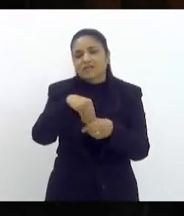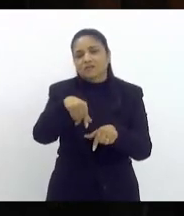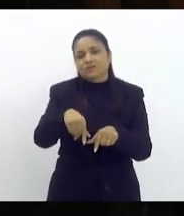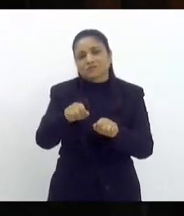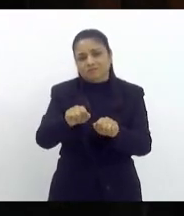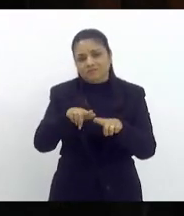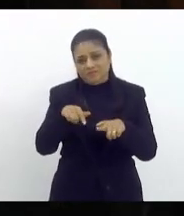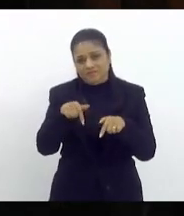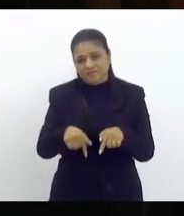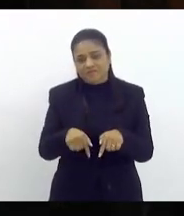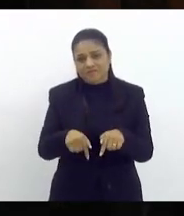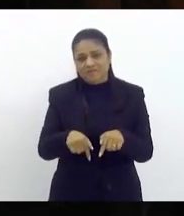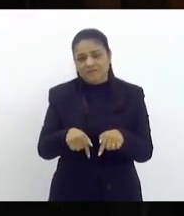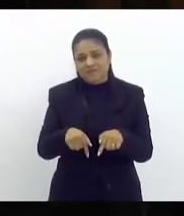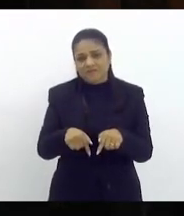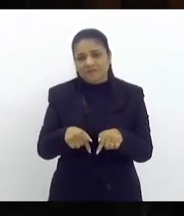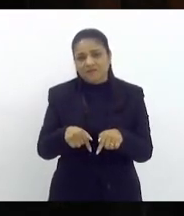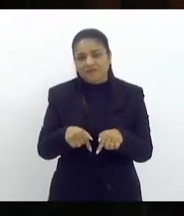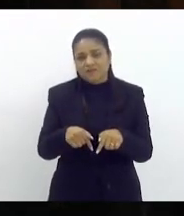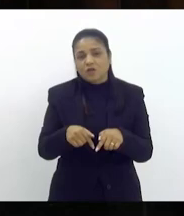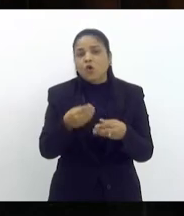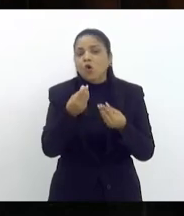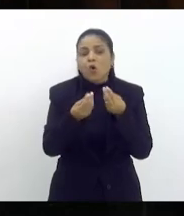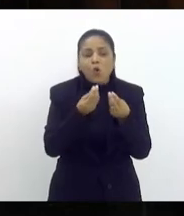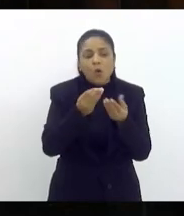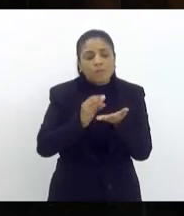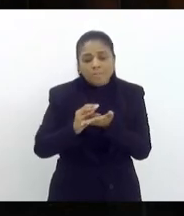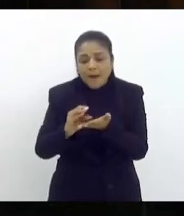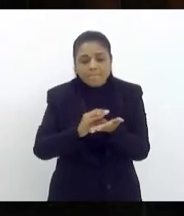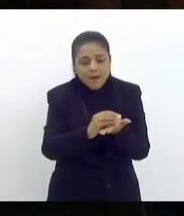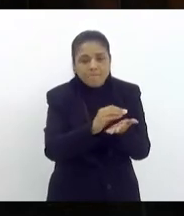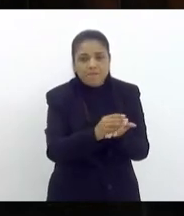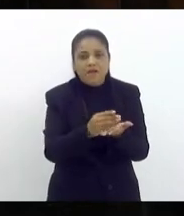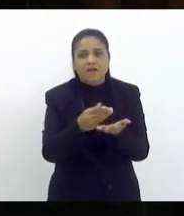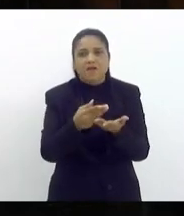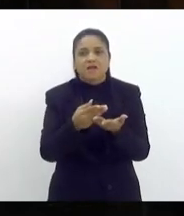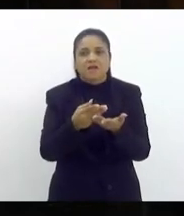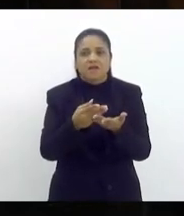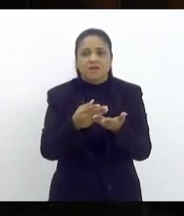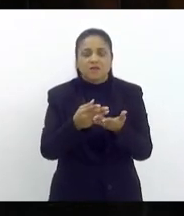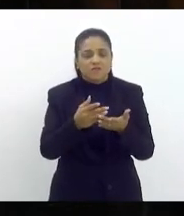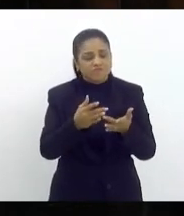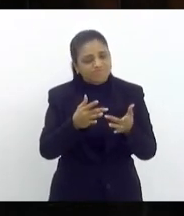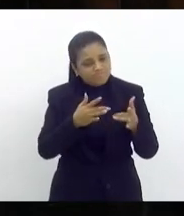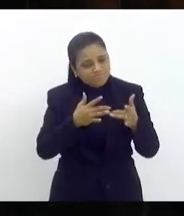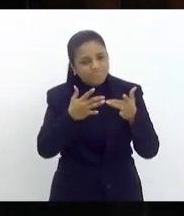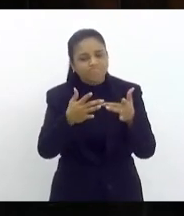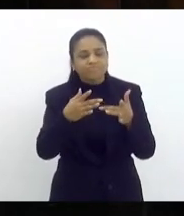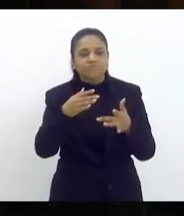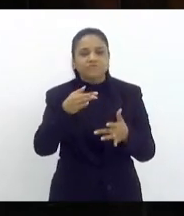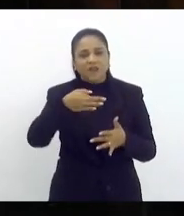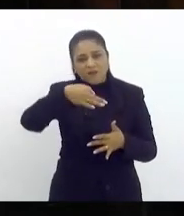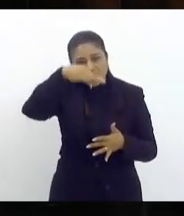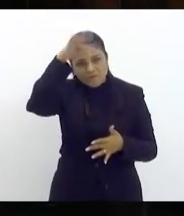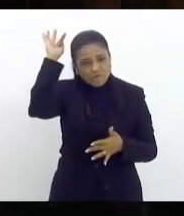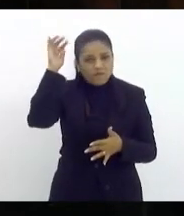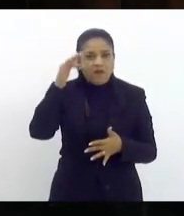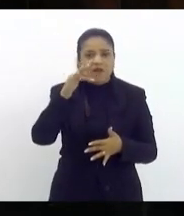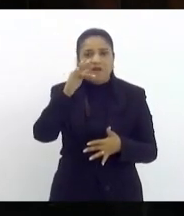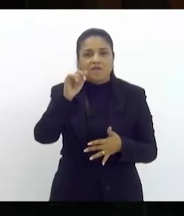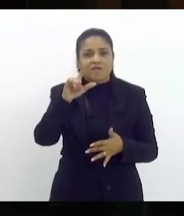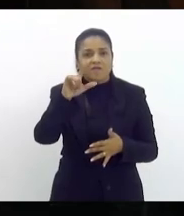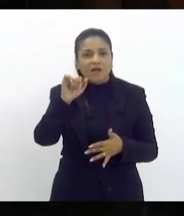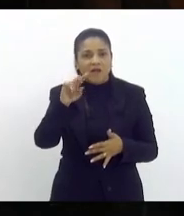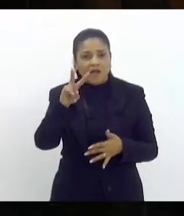e dizer né com muita fraternidade ao deputado Flávio Serafim e a deputada